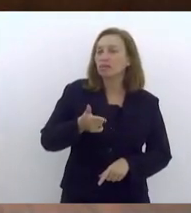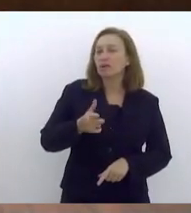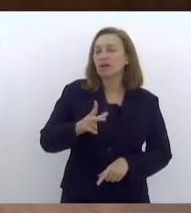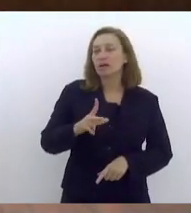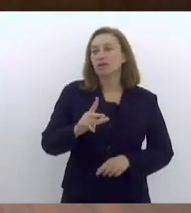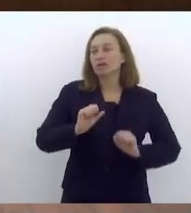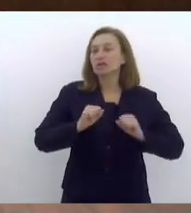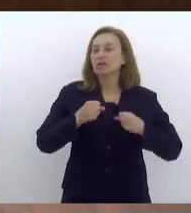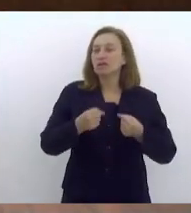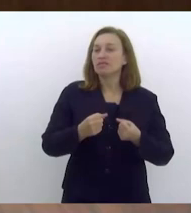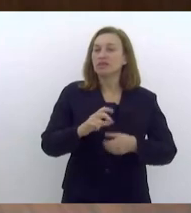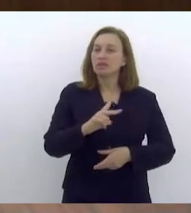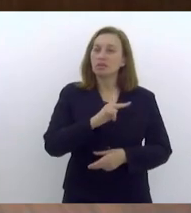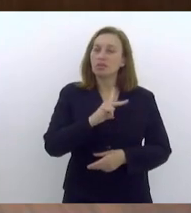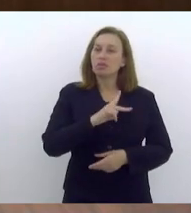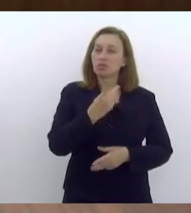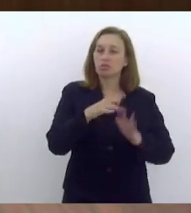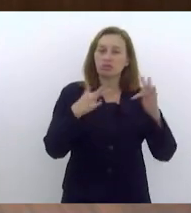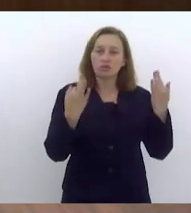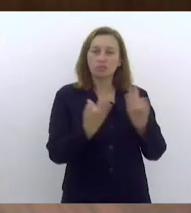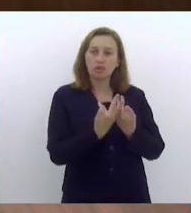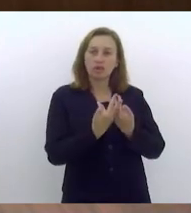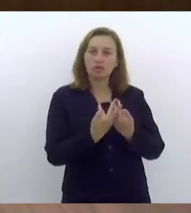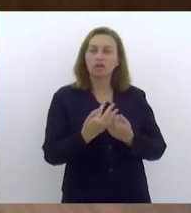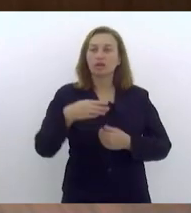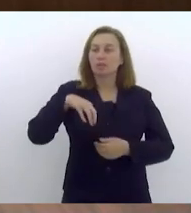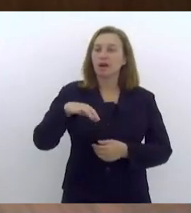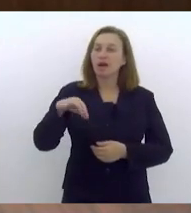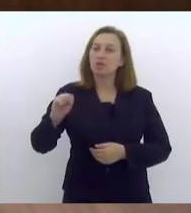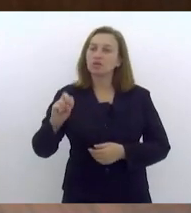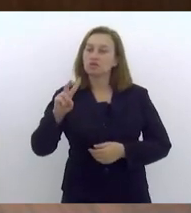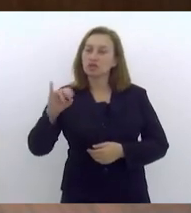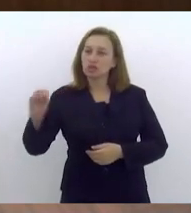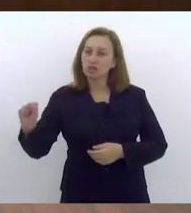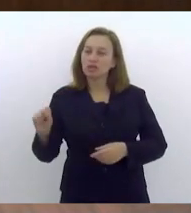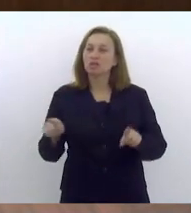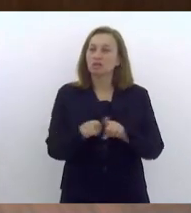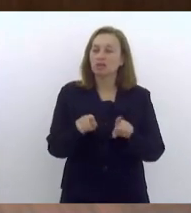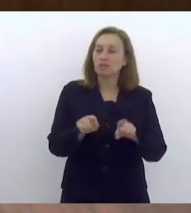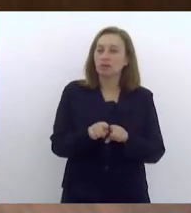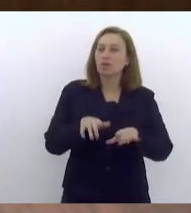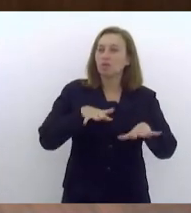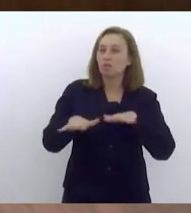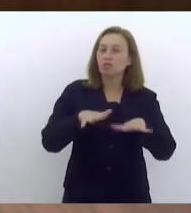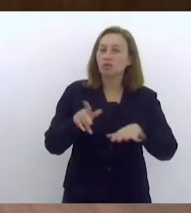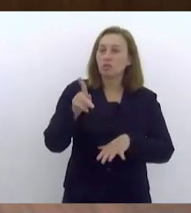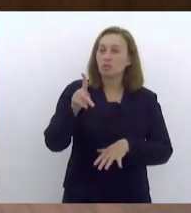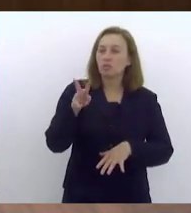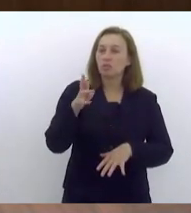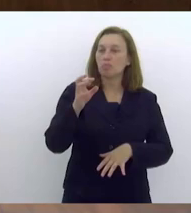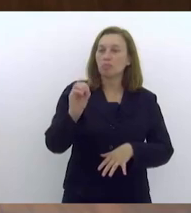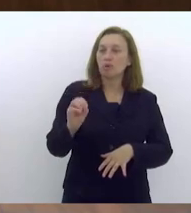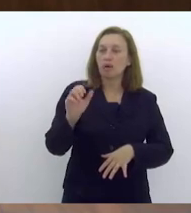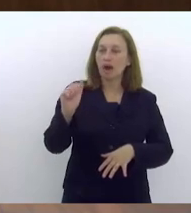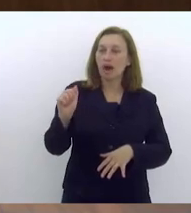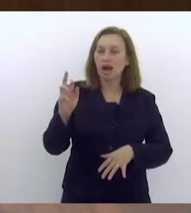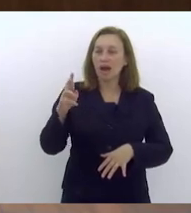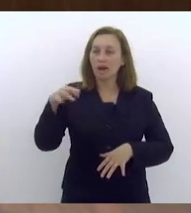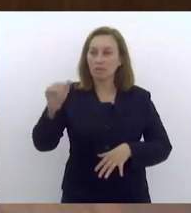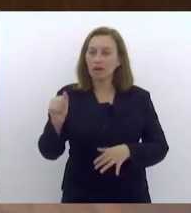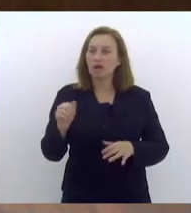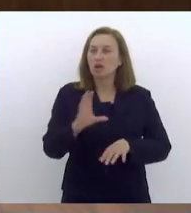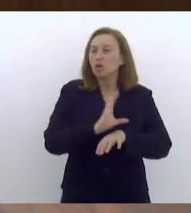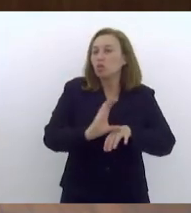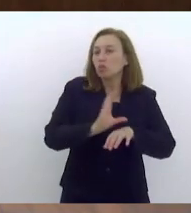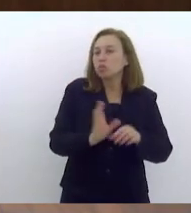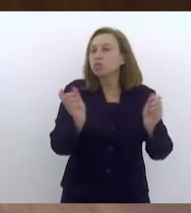pessoal e de seus familiares. Marco Vinícius também atua no movimento Pro Armas, possuindo diversos cursos de capacitação